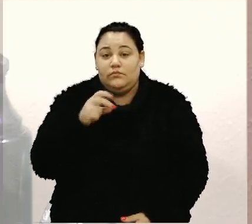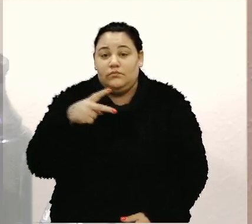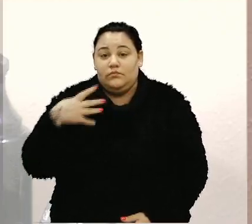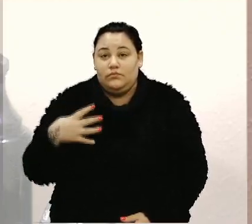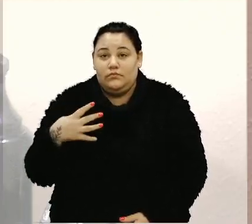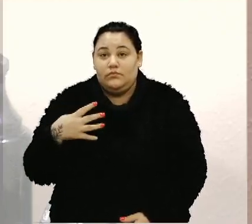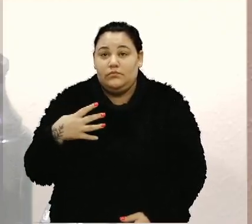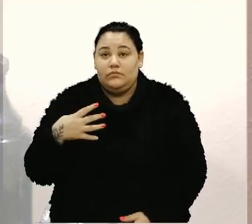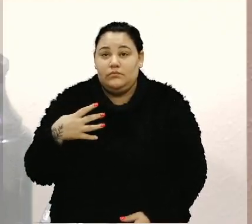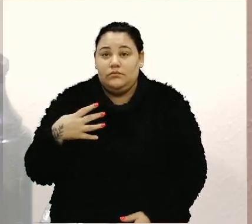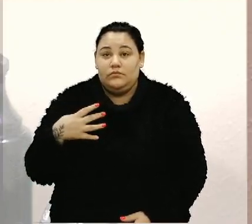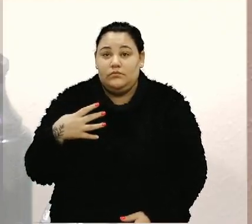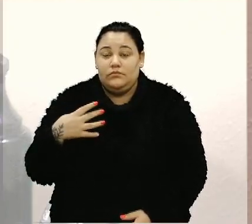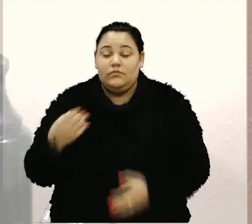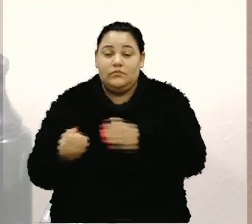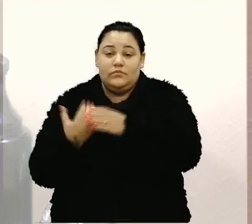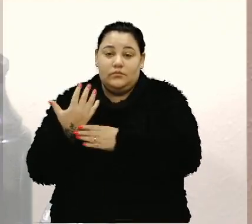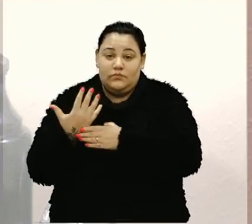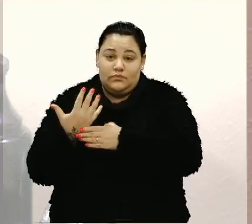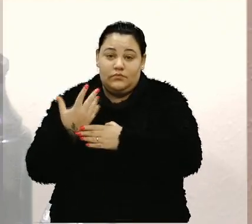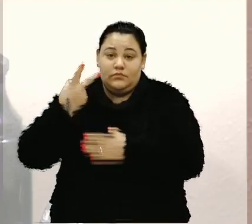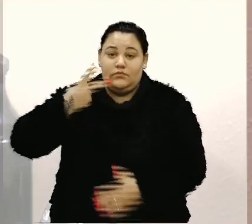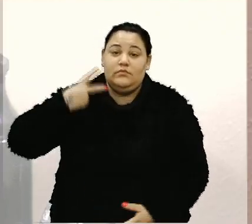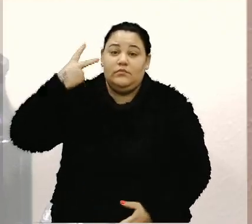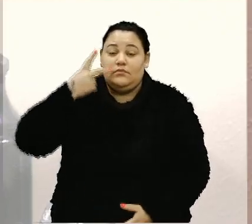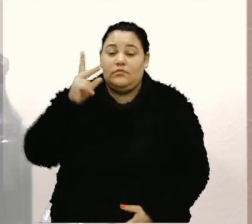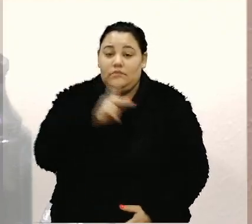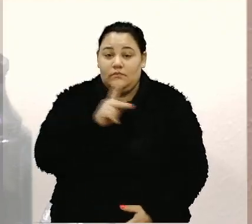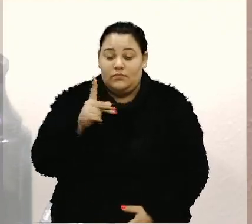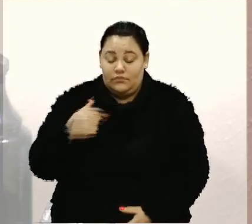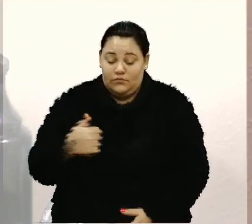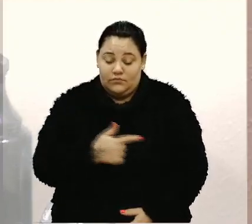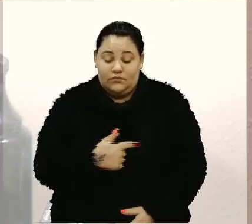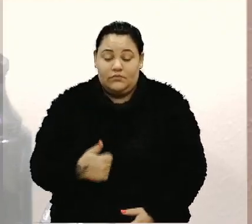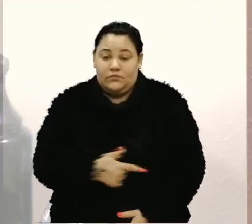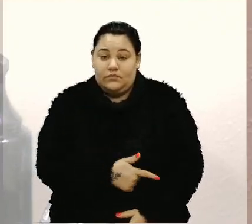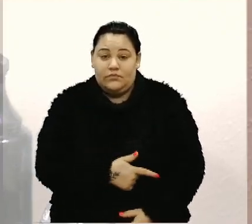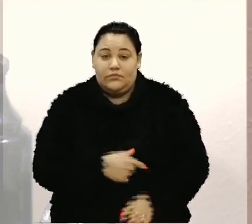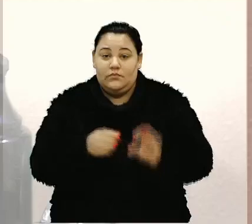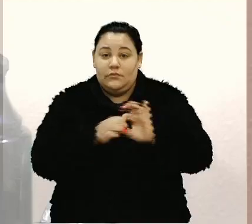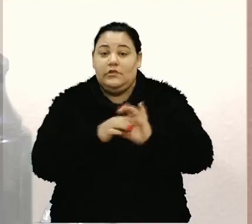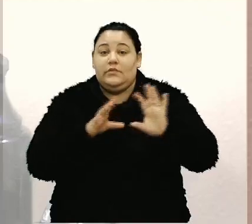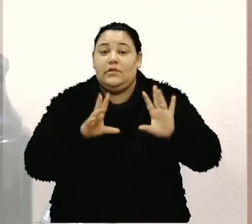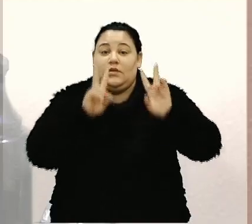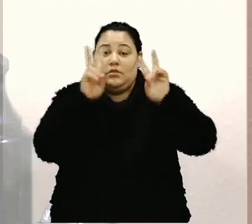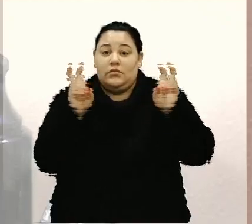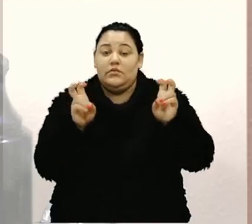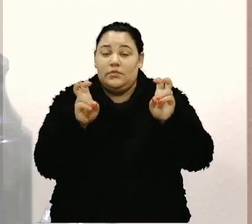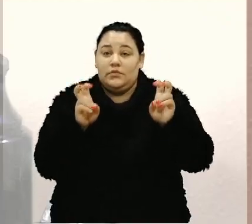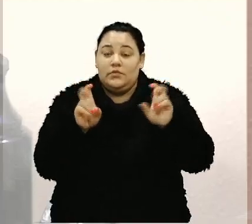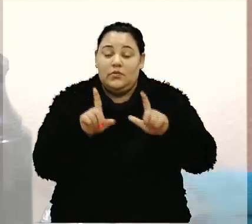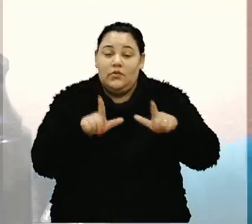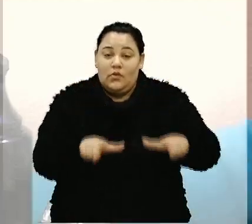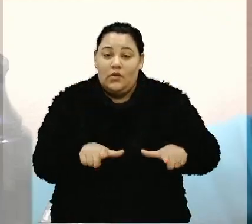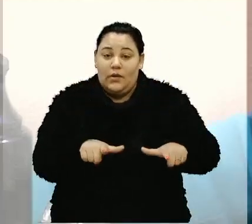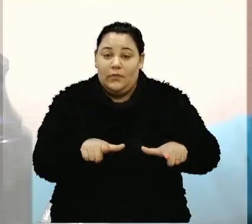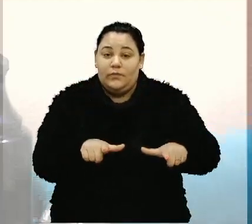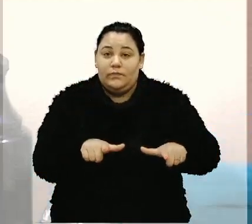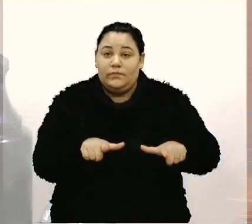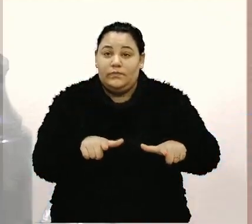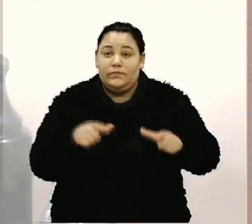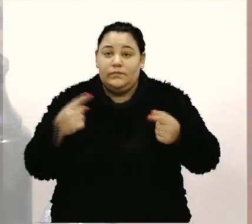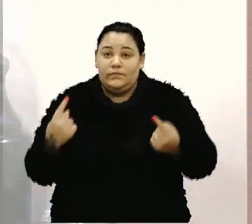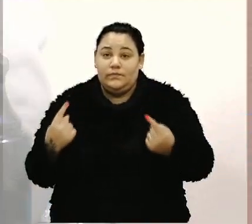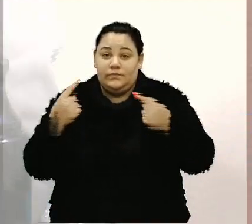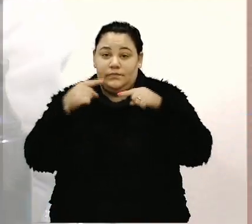98/2024, de autoria do vereador professor Zanquim, que dispõe sobre o estabelecimento de